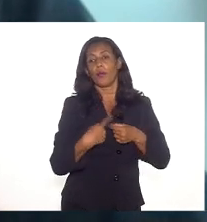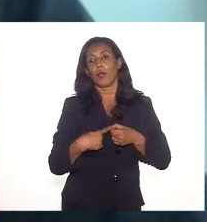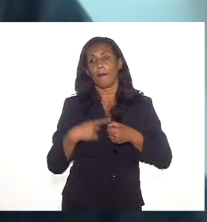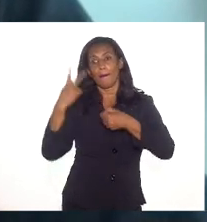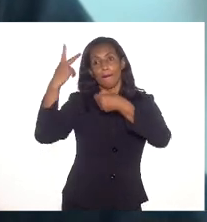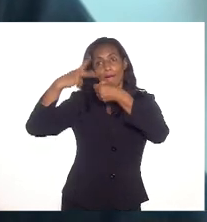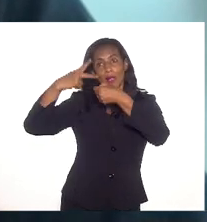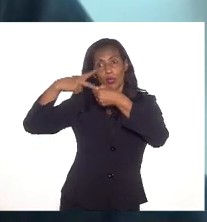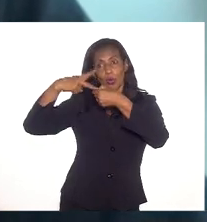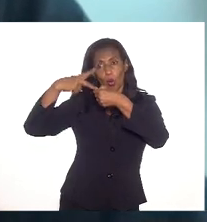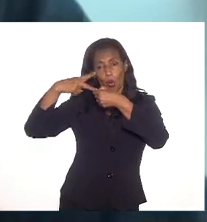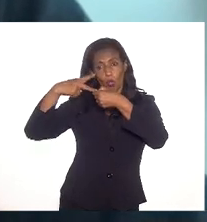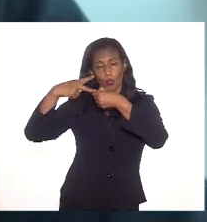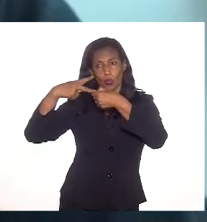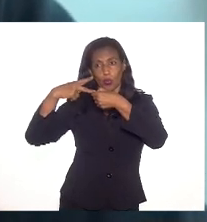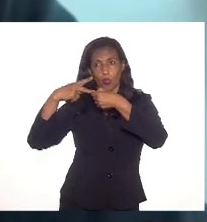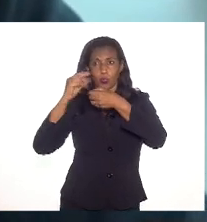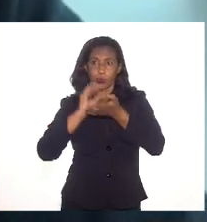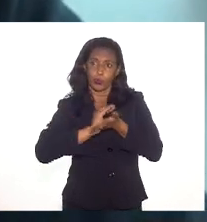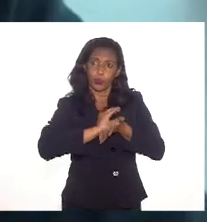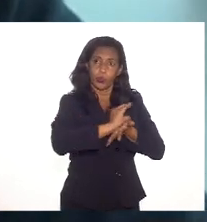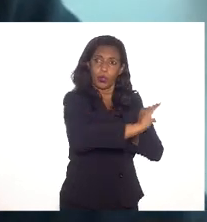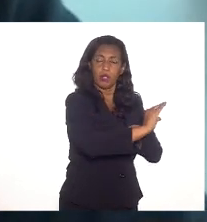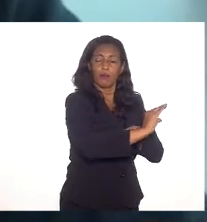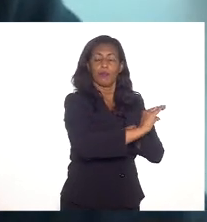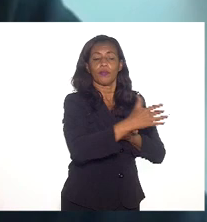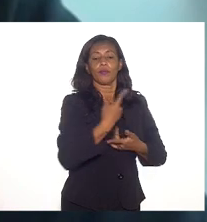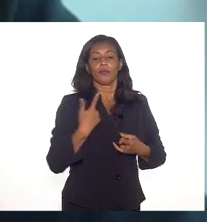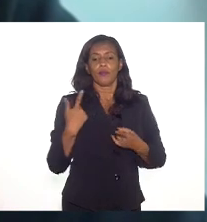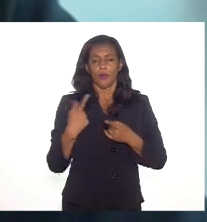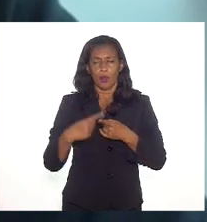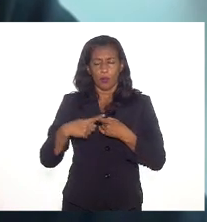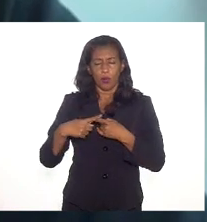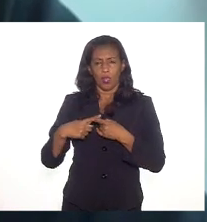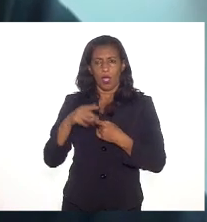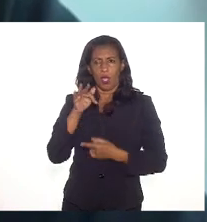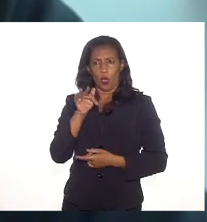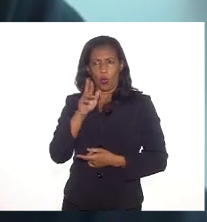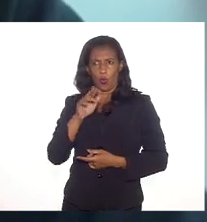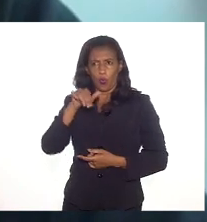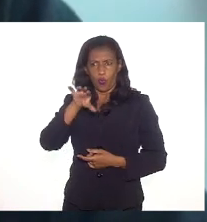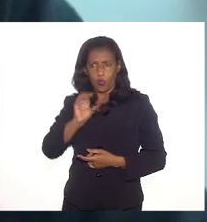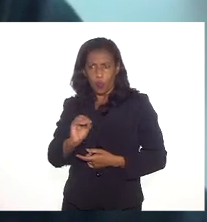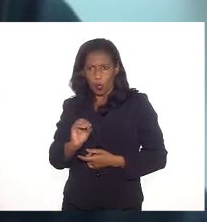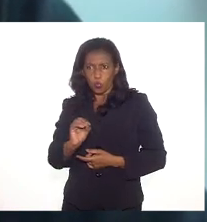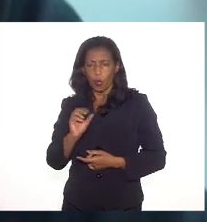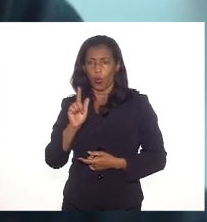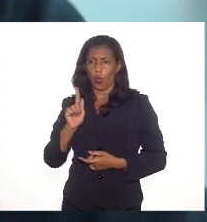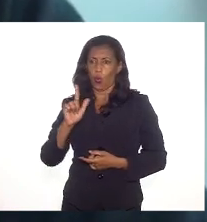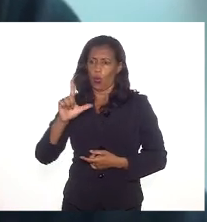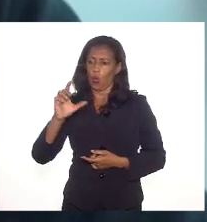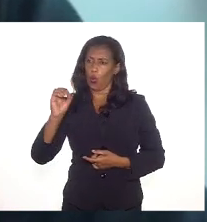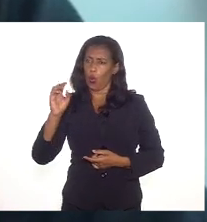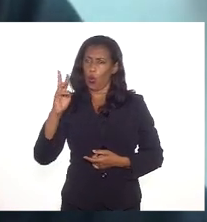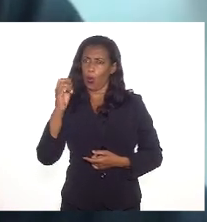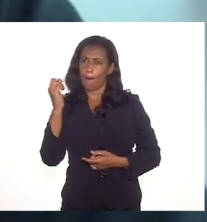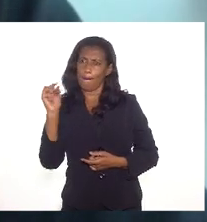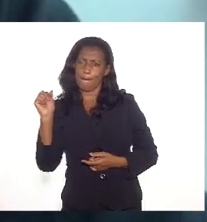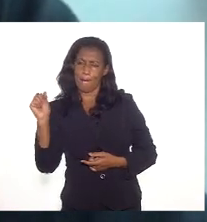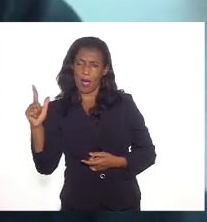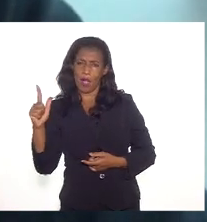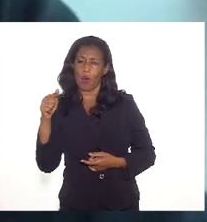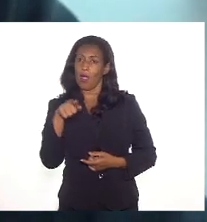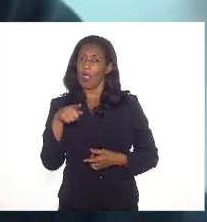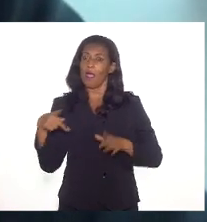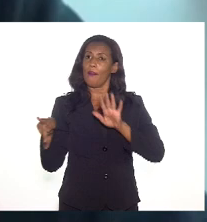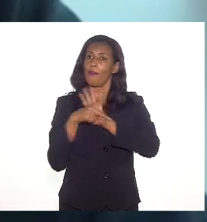o meu receio é que o Fundo Global de Transporte seja subsidiador da adoção futura de